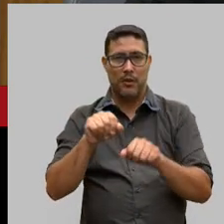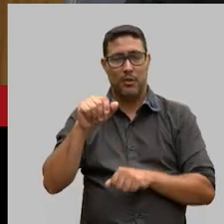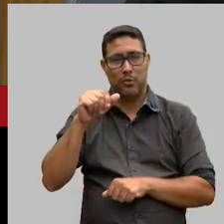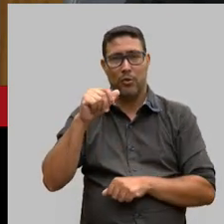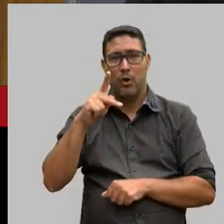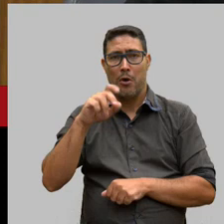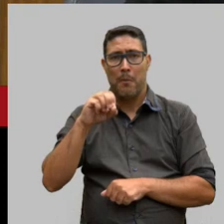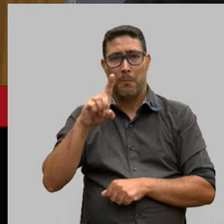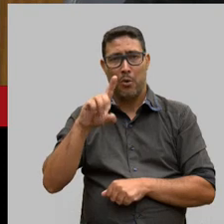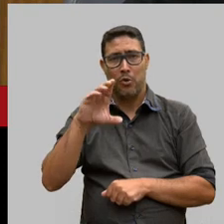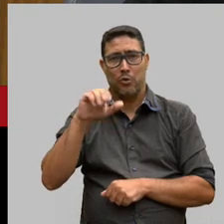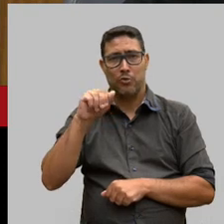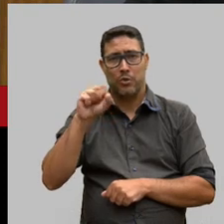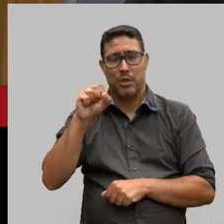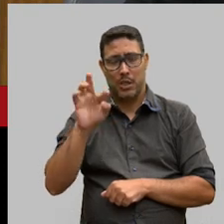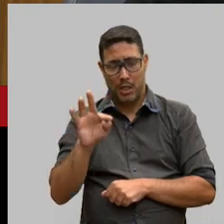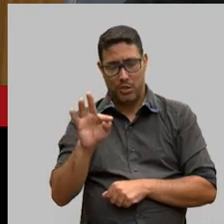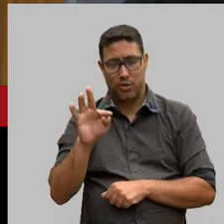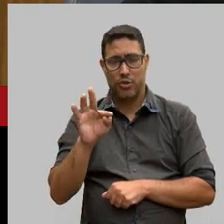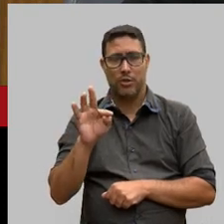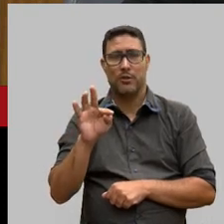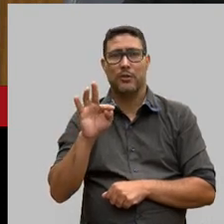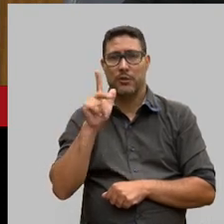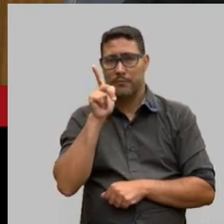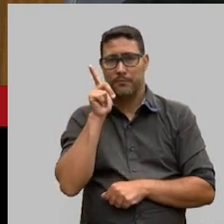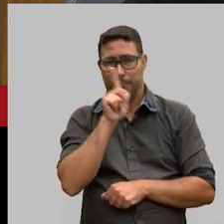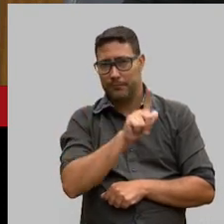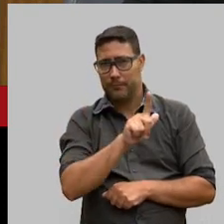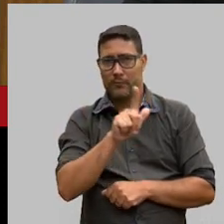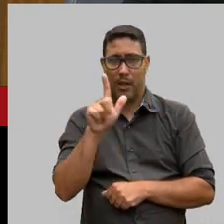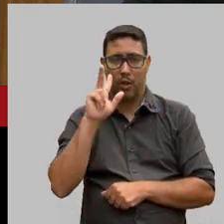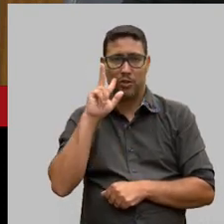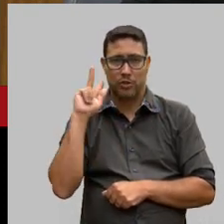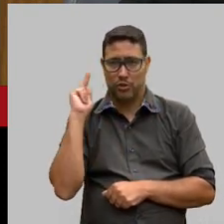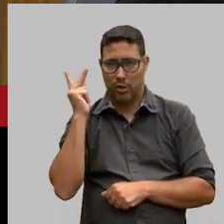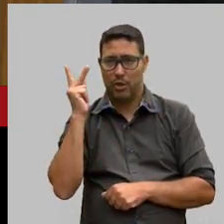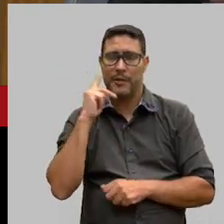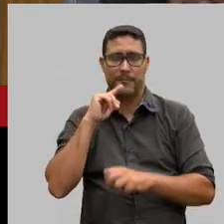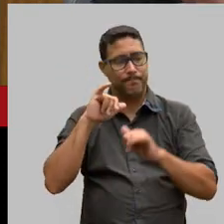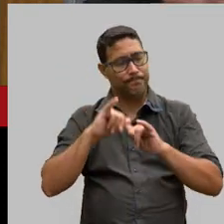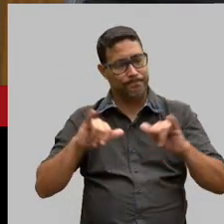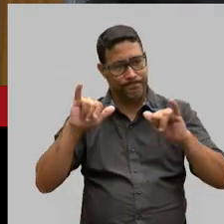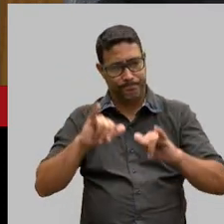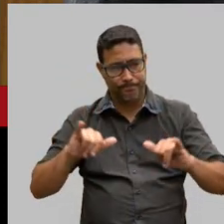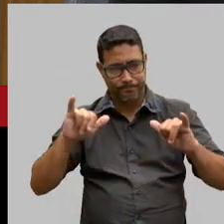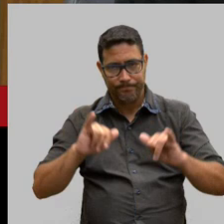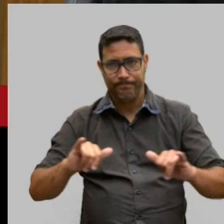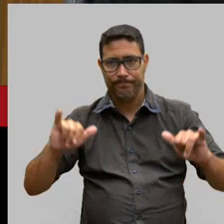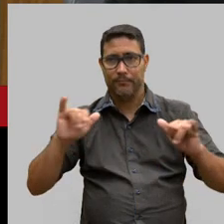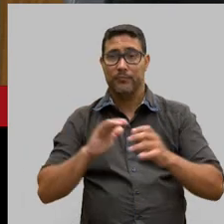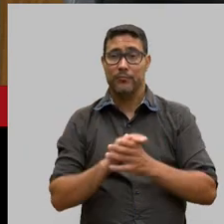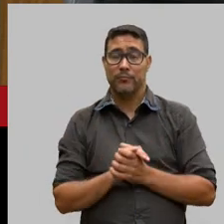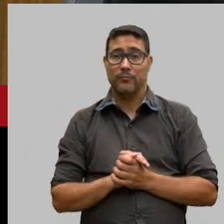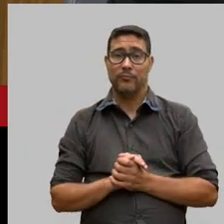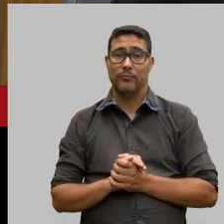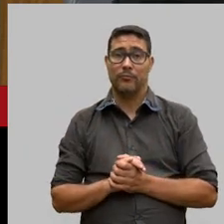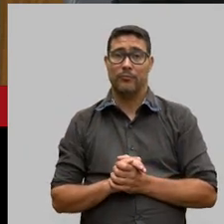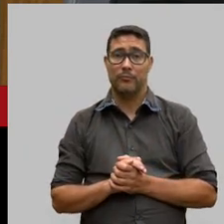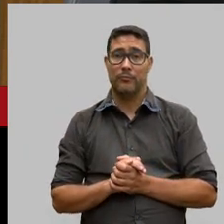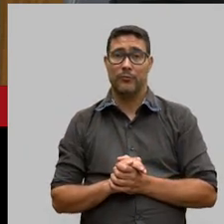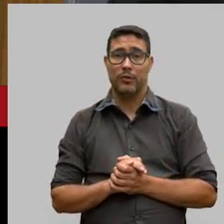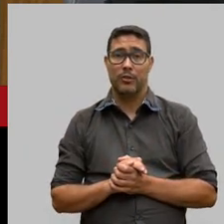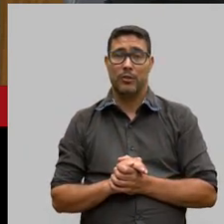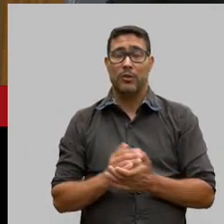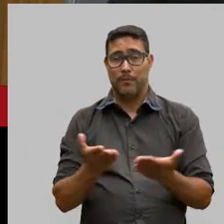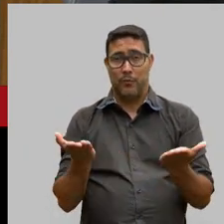a a nossa nossa situação a a nossa história e hoje tem a felicidade de